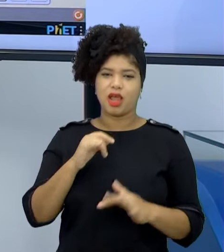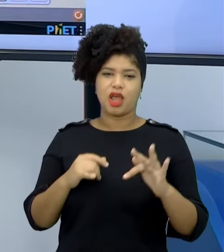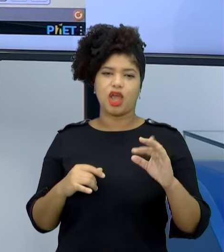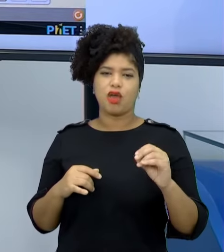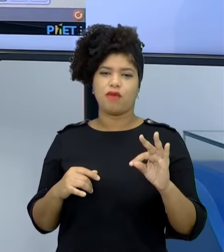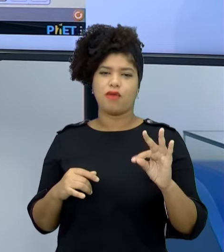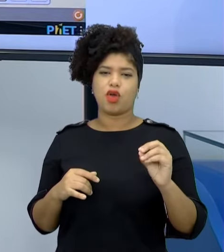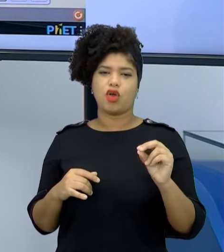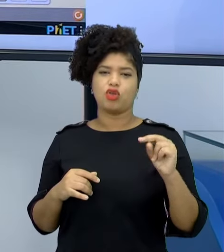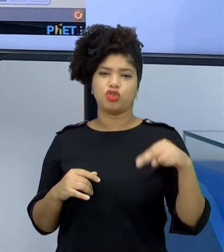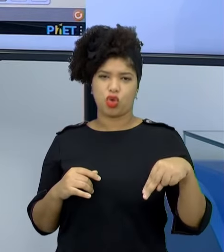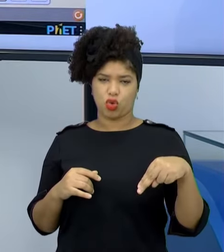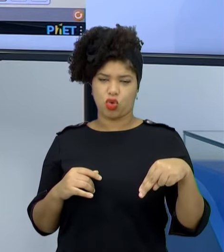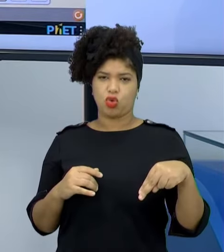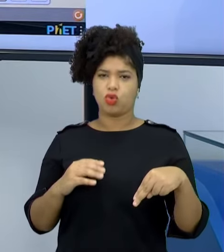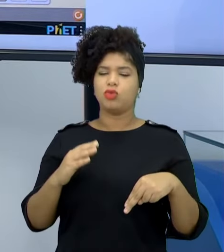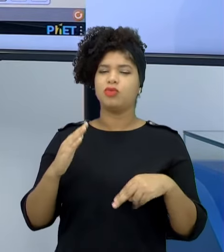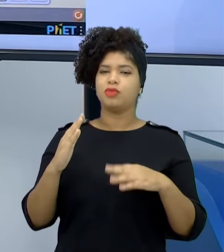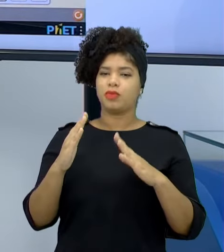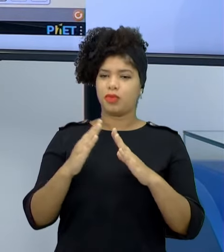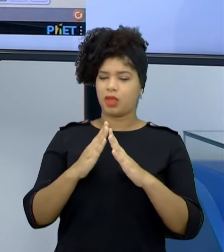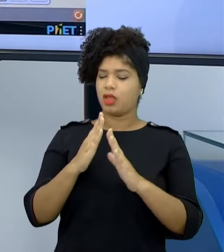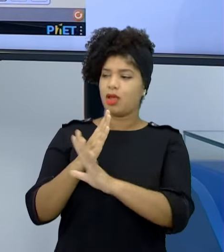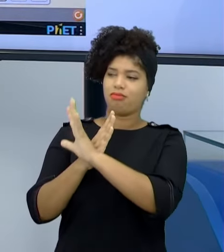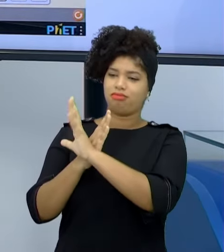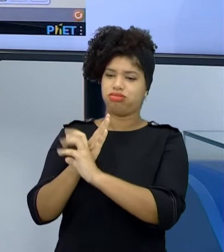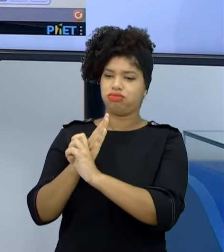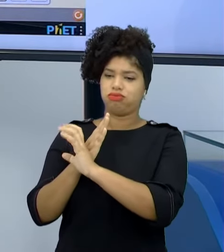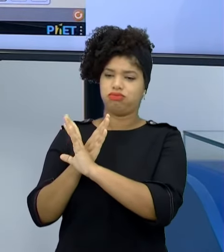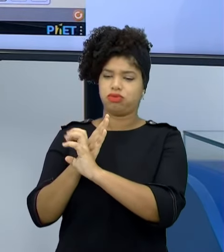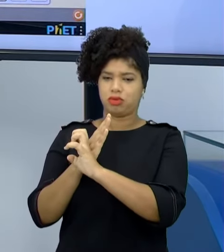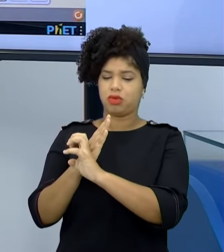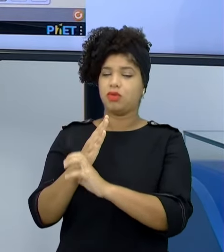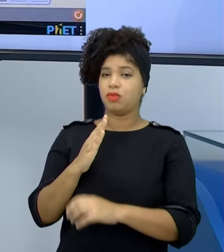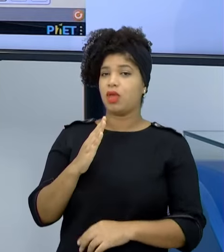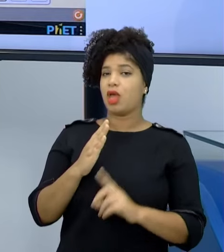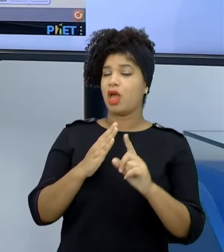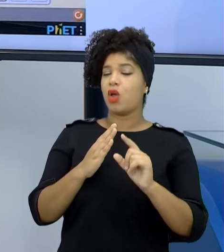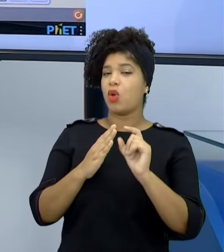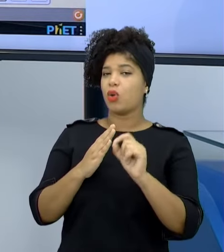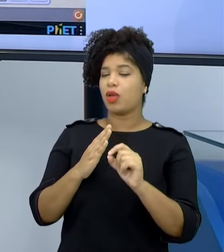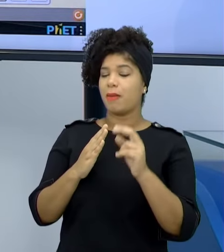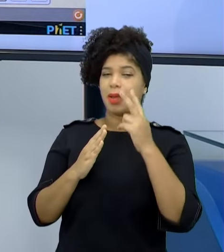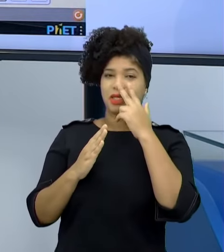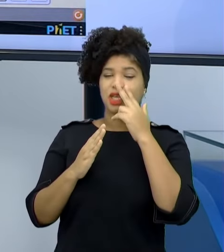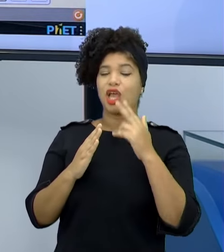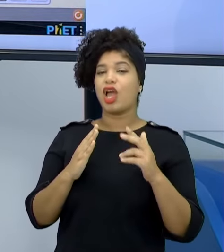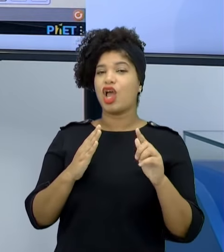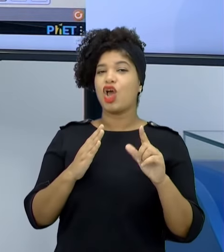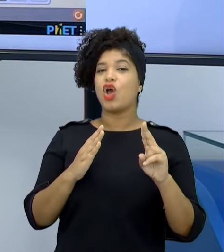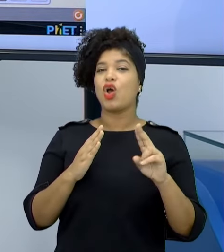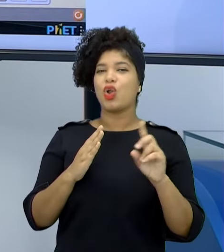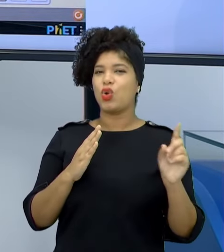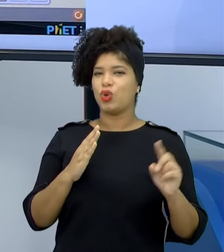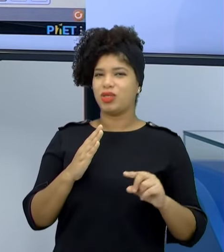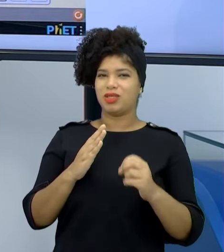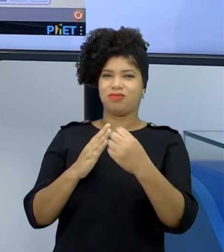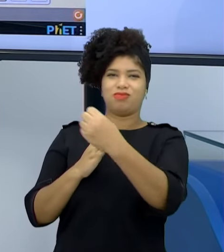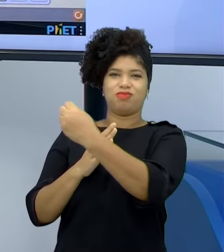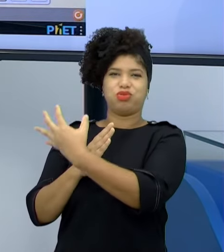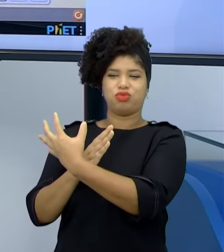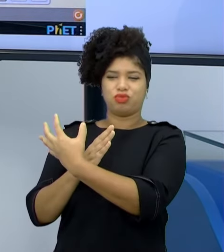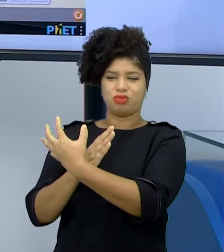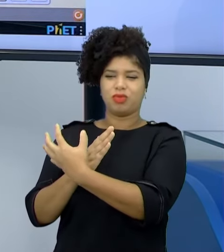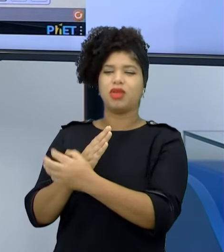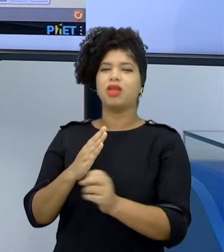fóton. O fóton é, digamos assim, a luz propriamente dita, é com ele que eu vou me